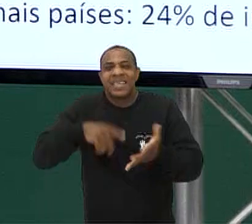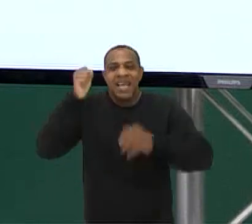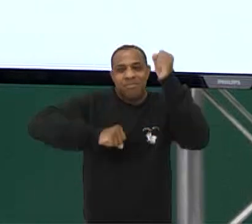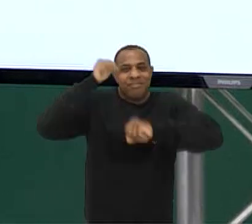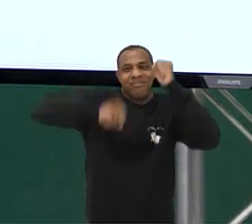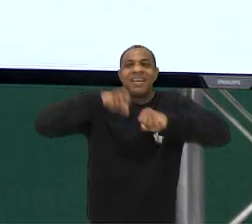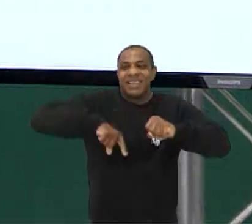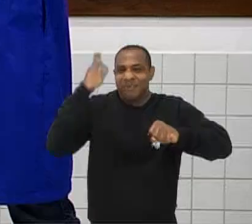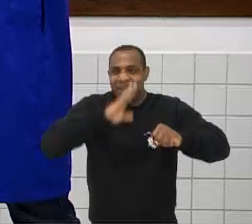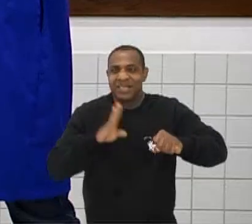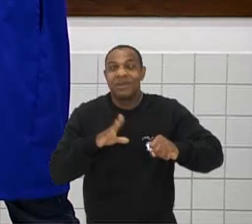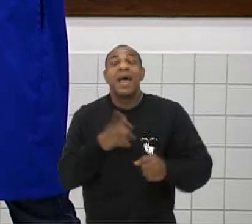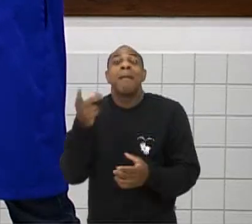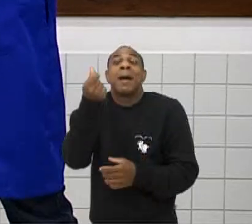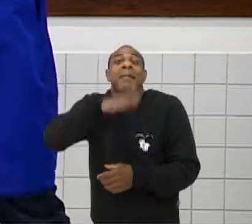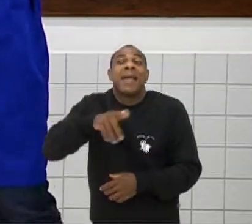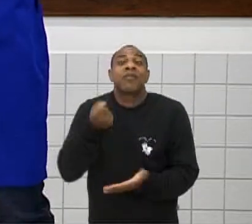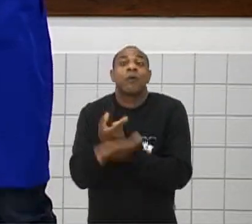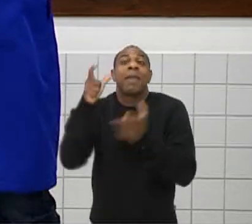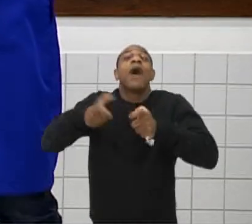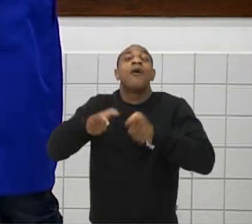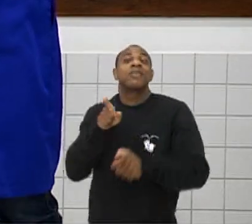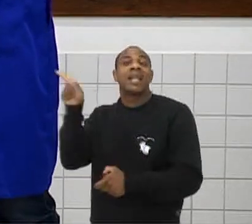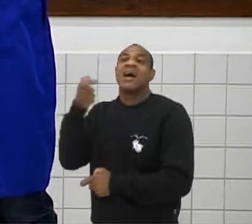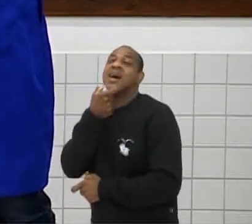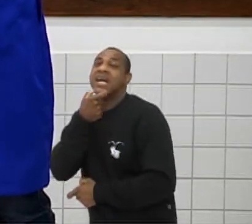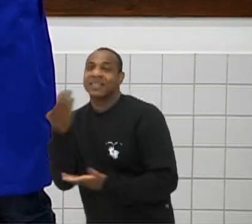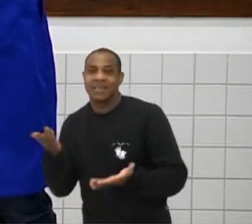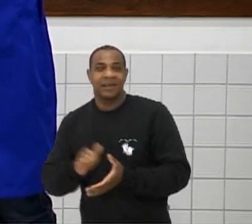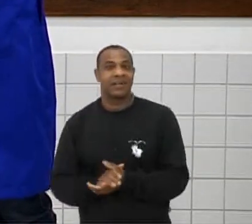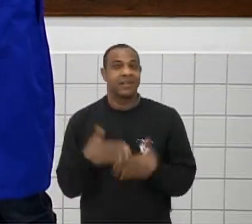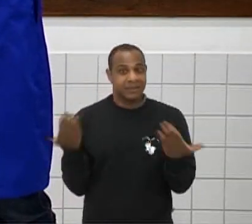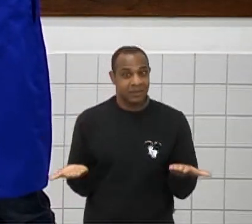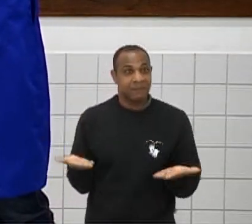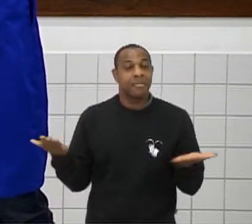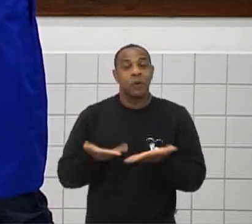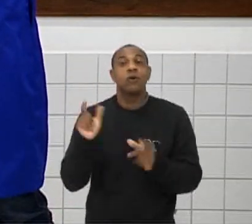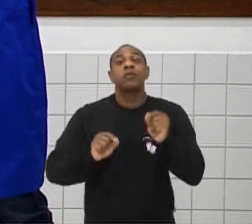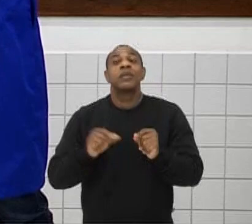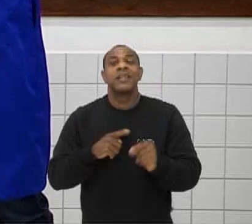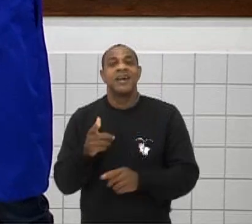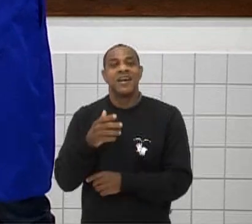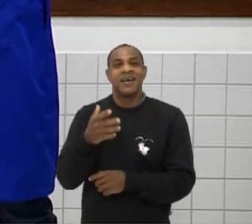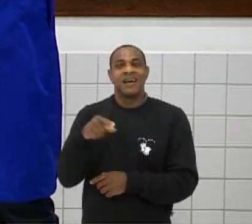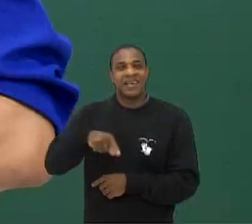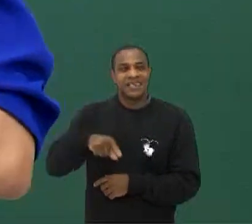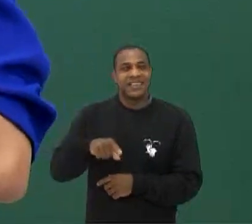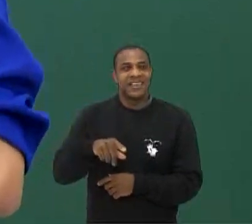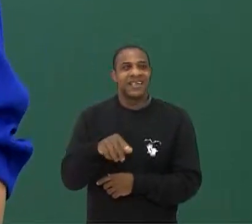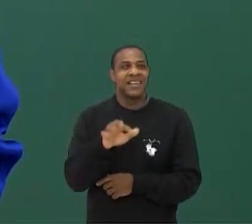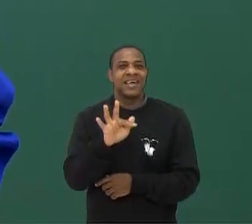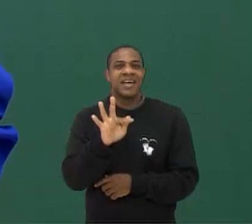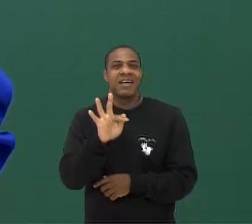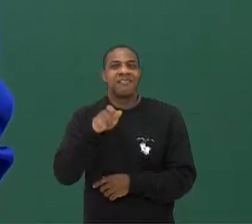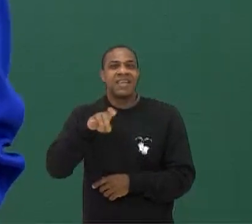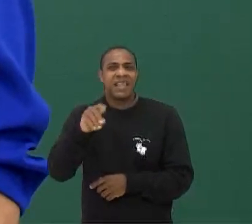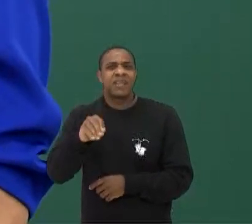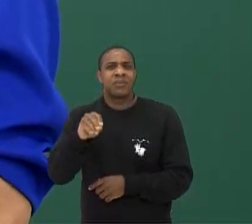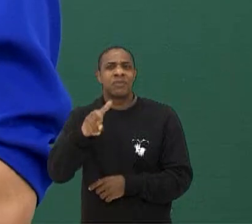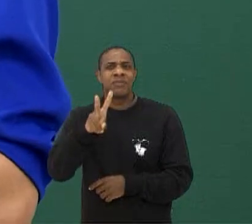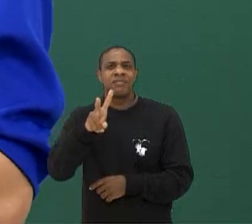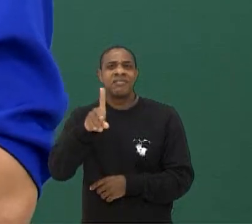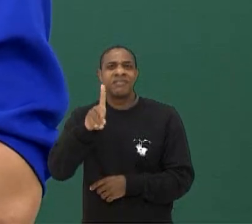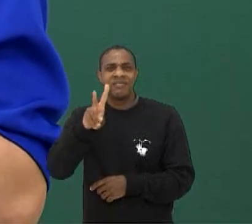da Inglaterra. Com essa resposta, você já respondeu a Lilian, do Hernani Vidal, de Curitiba, que perguntou sobre essa indústria aí.